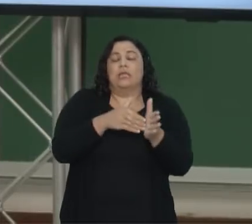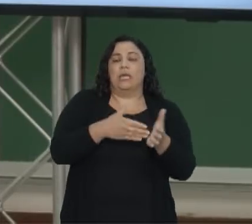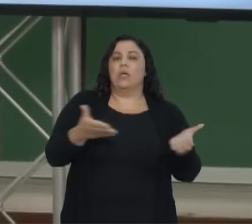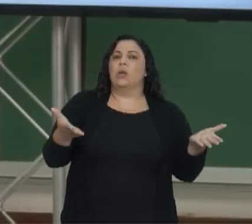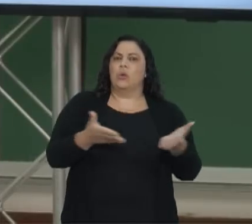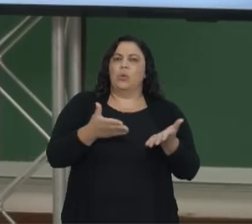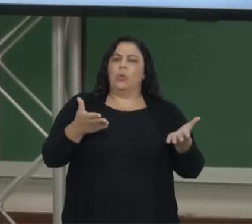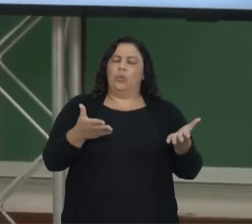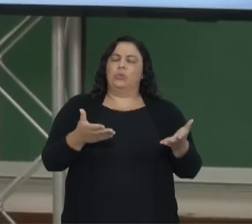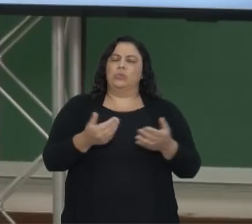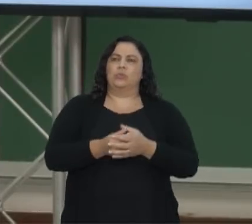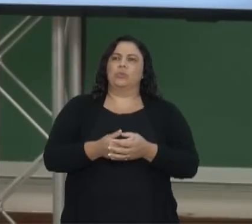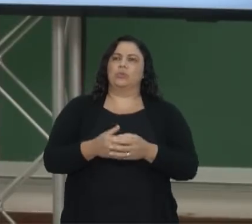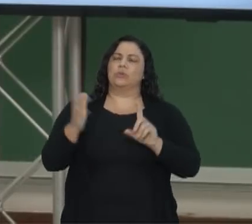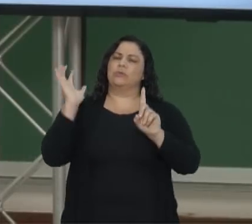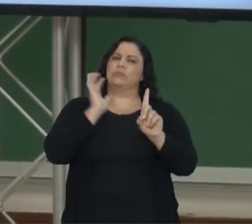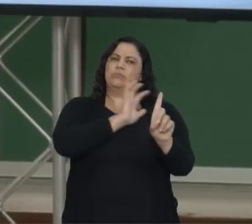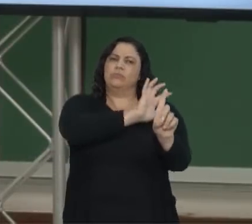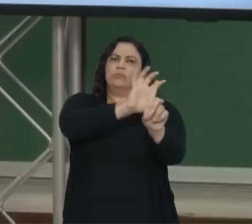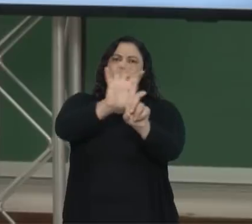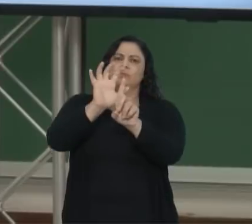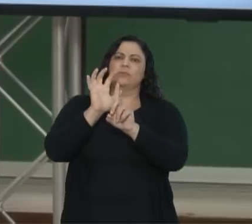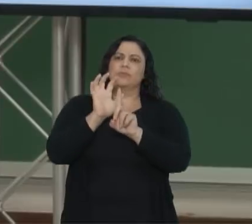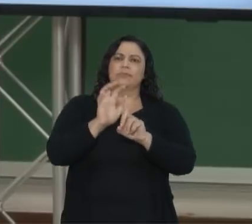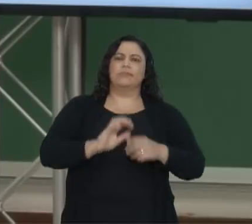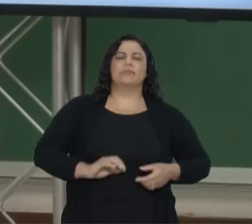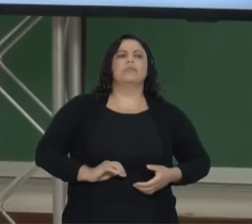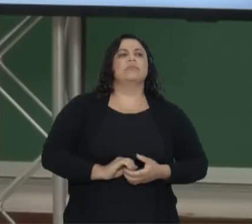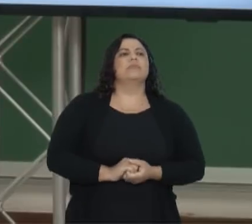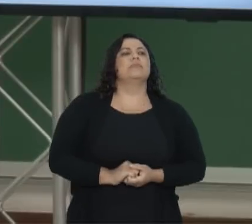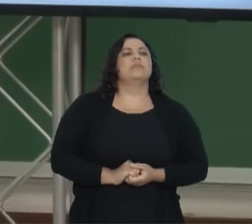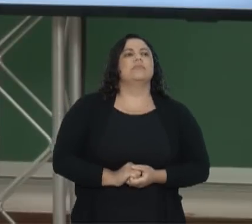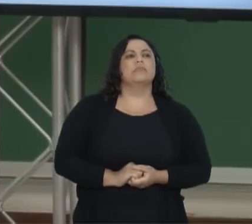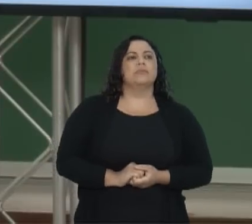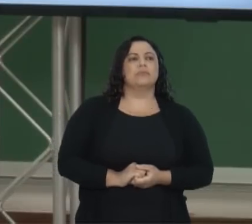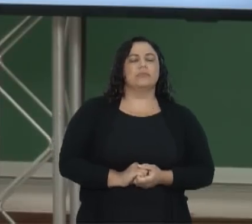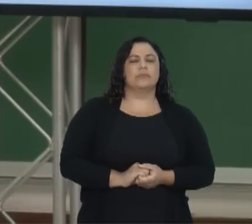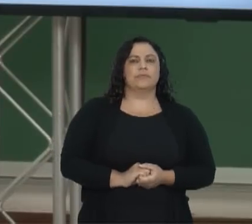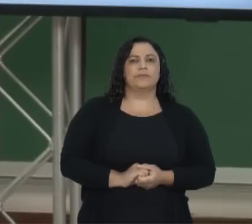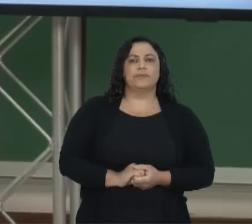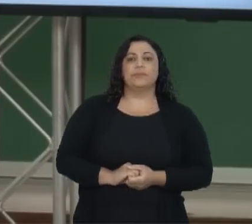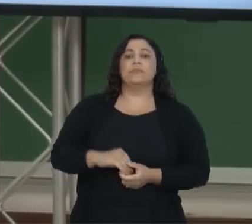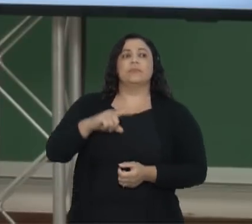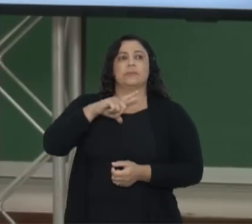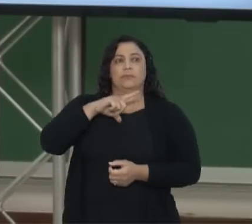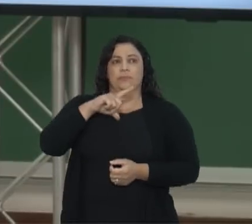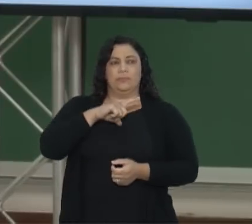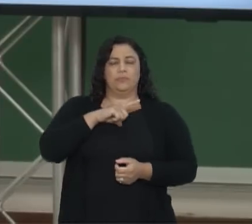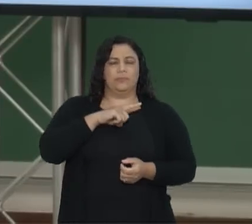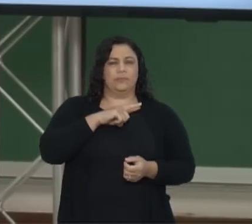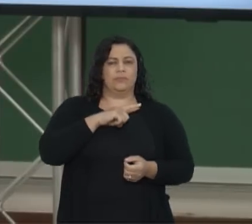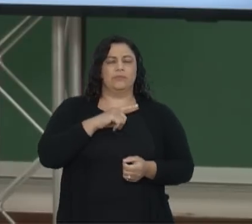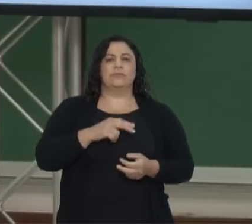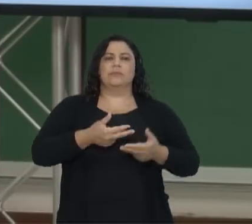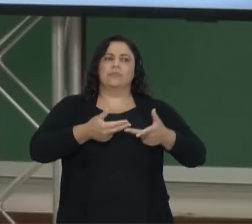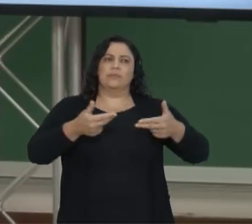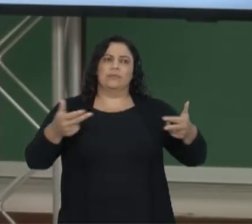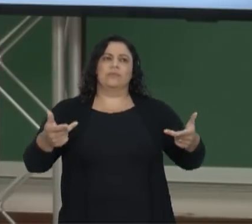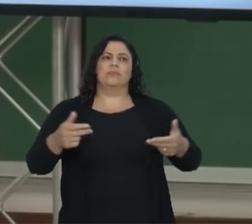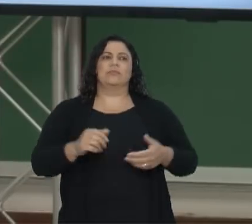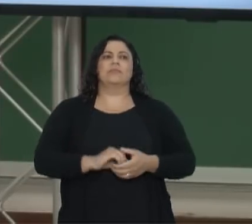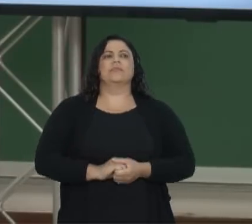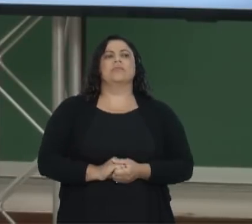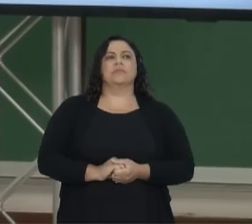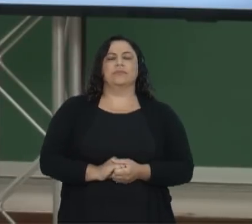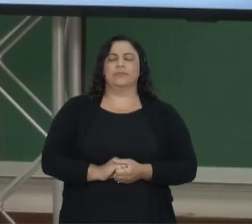olhar, né, de contribuição dos povos africanos. E aí eu trouxe algumas aqui para a gente falar um pouquinho das características de